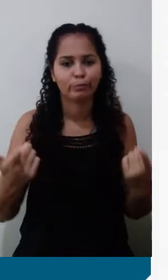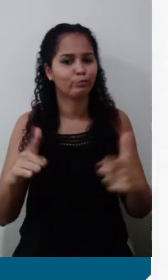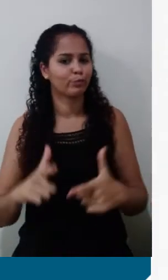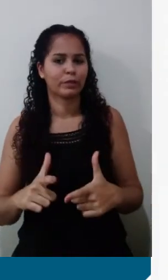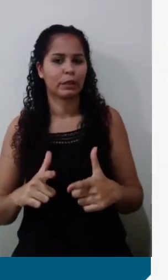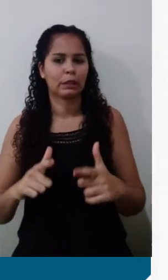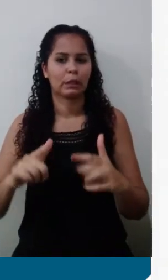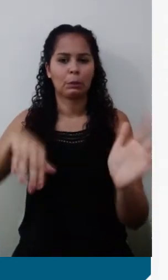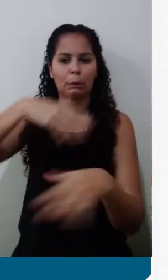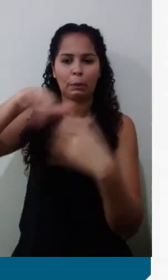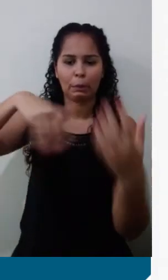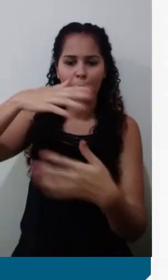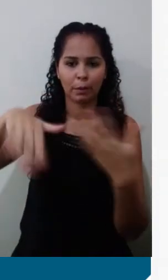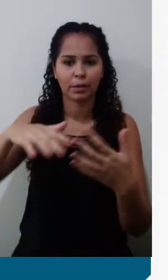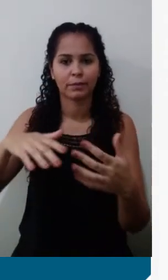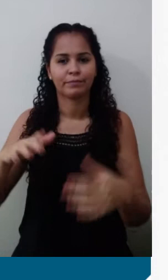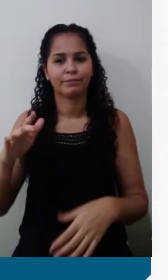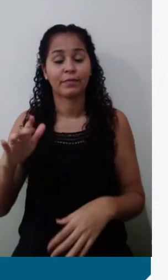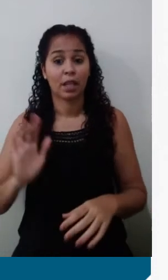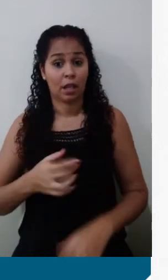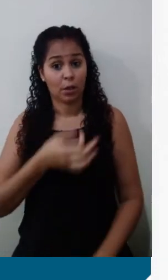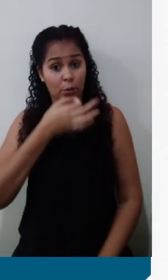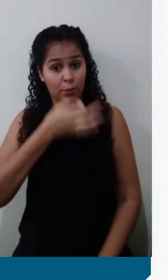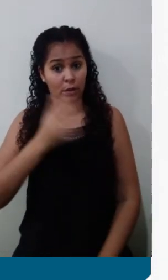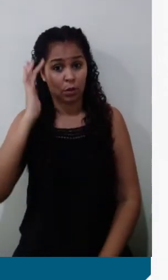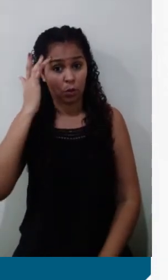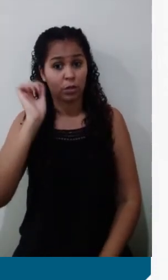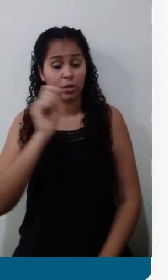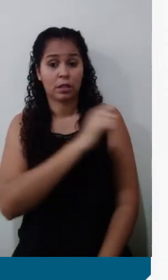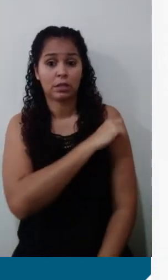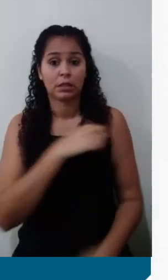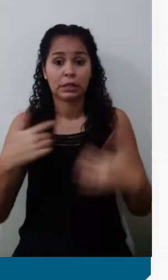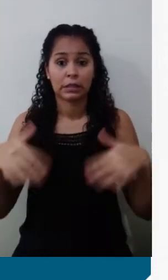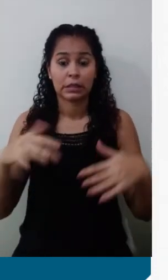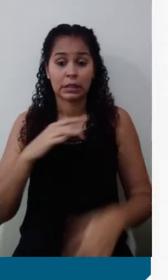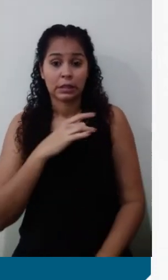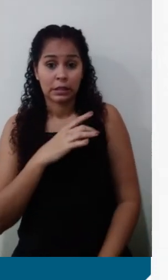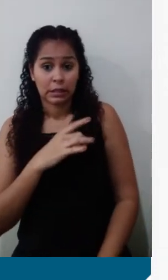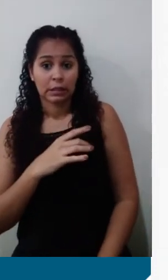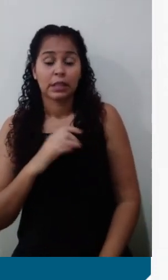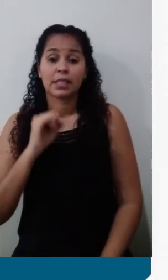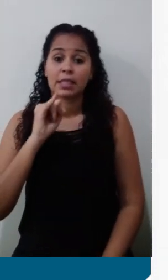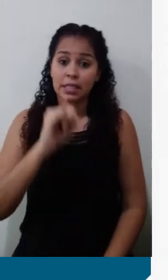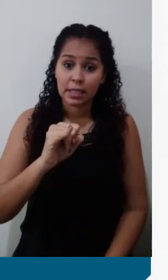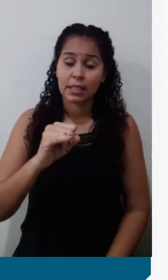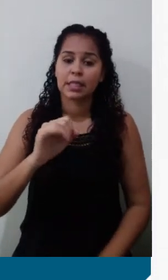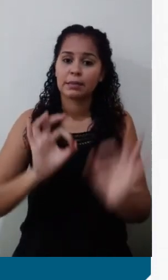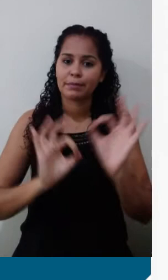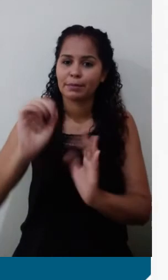são caóticos, que são desorganizados. Eu acho que esse é o maior medo do candidato, né? De produzir um